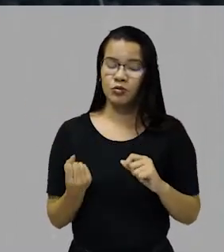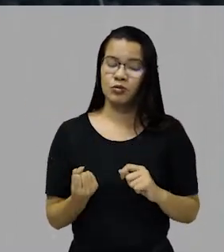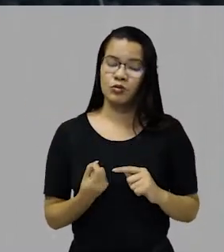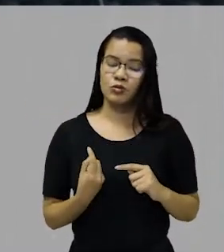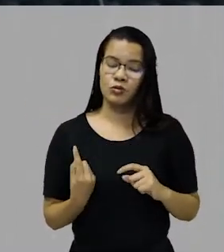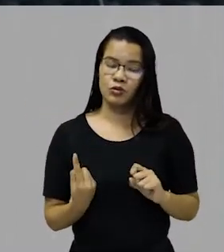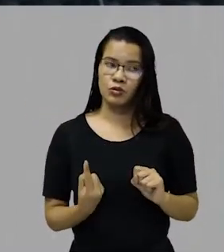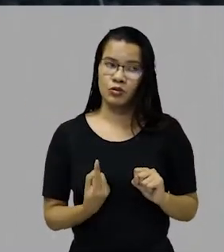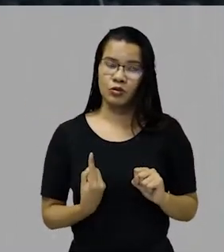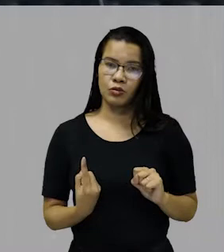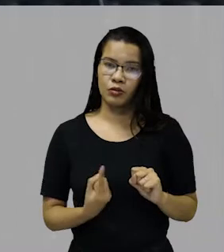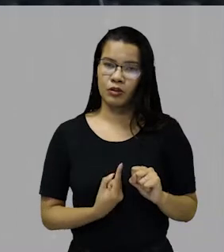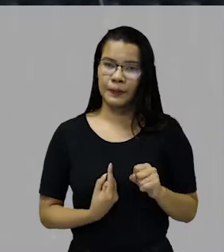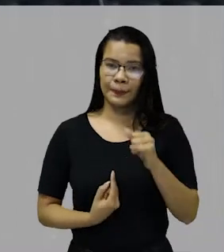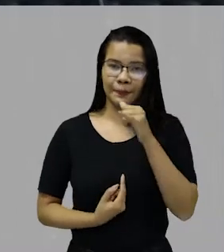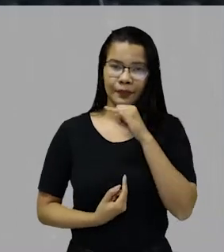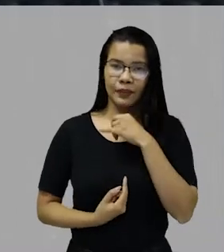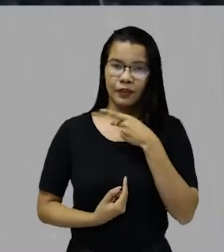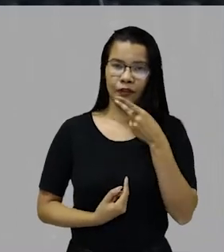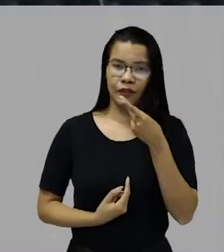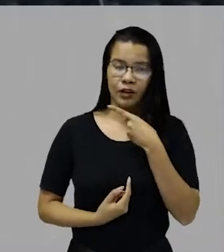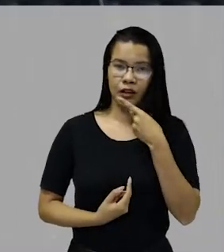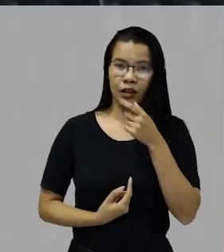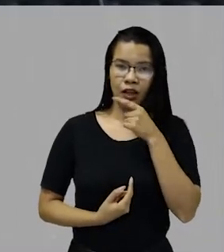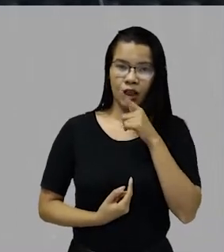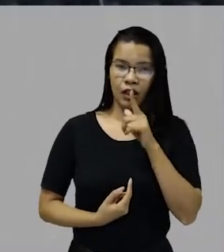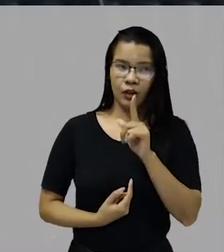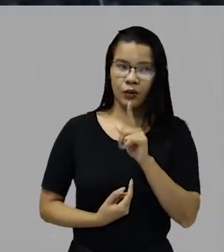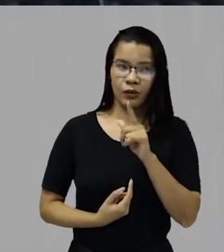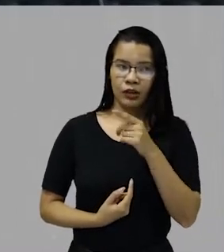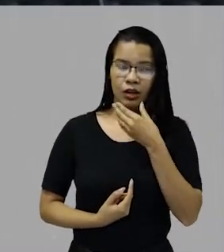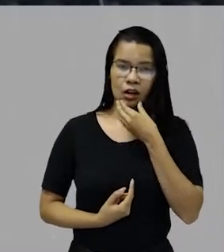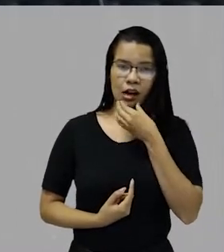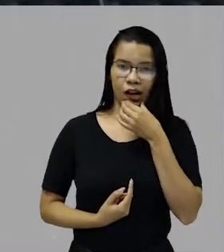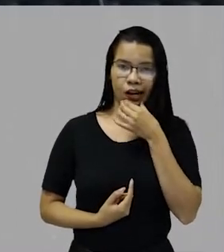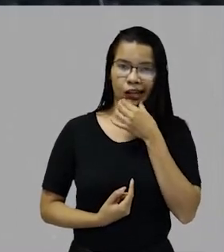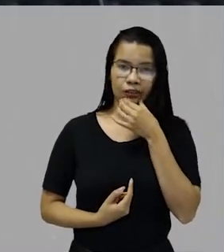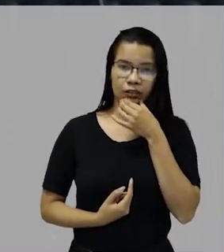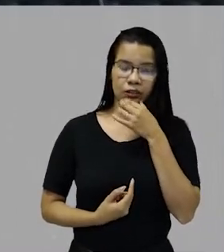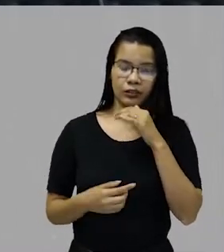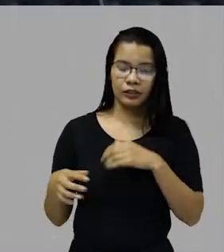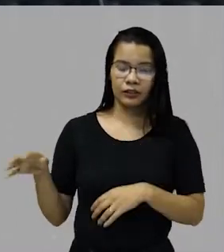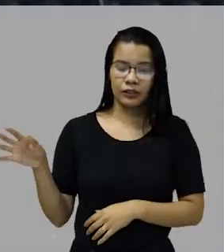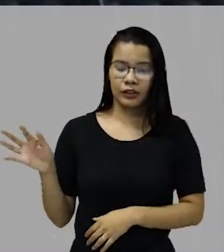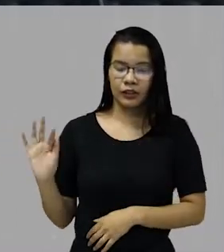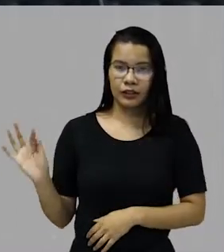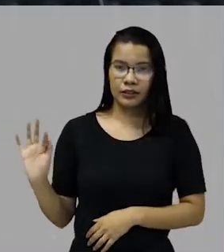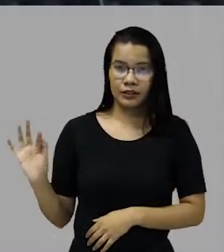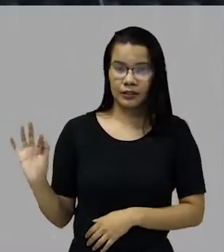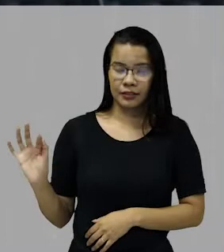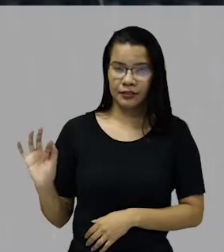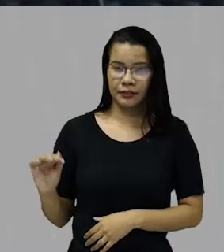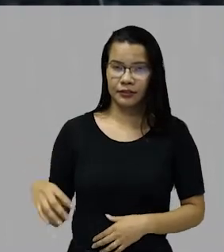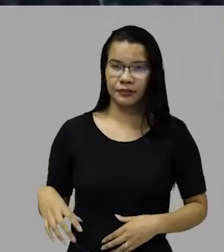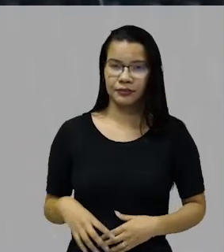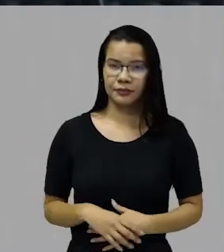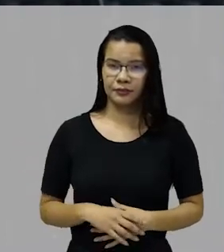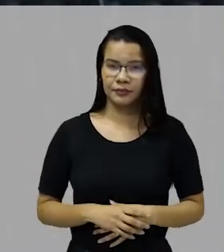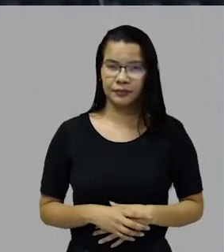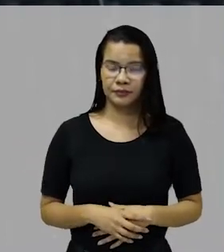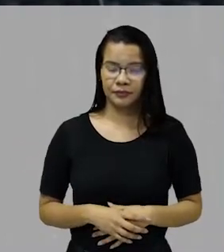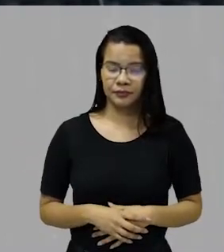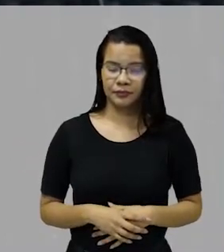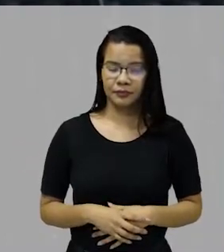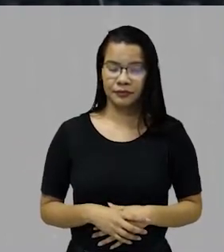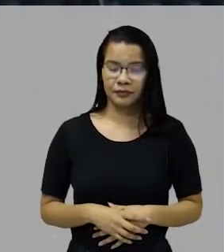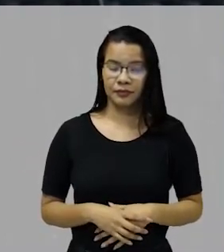língua inglesa e a francesa. Falo a língua inglesa e a